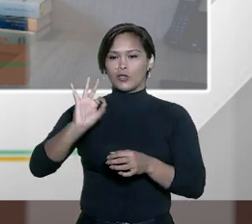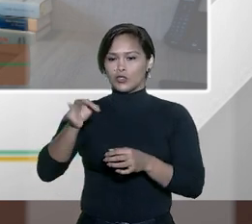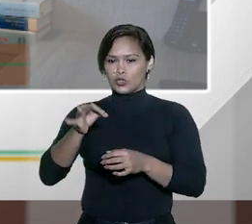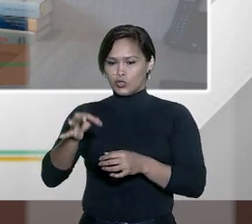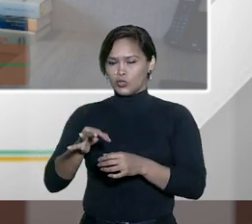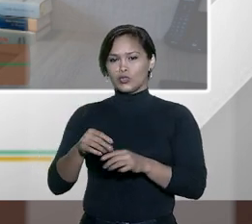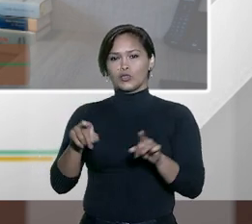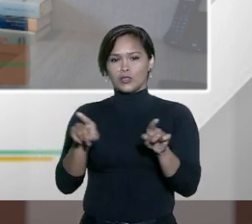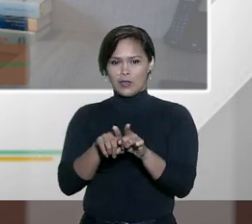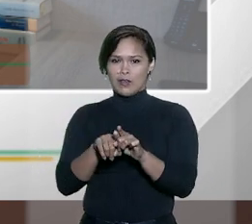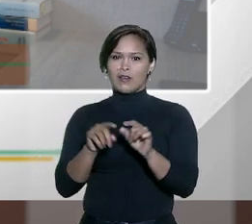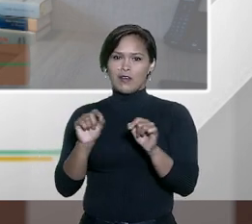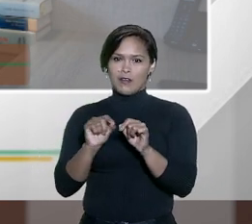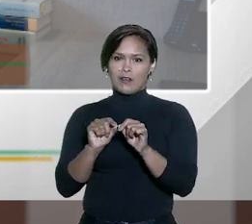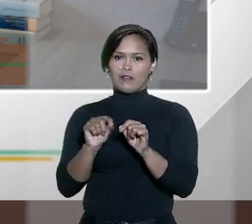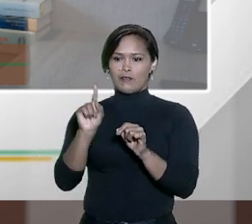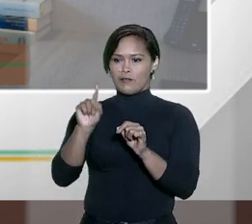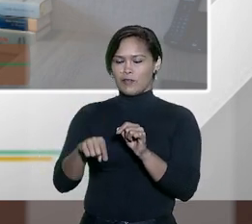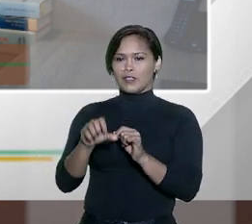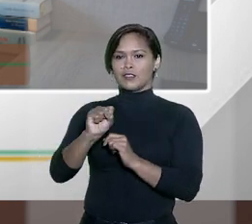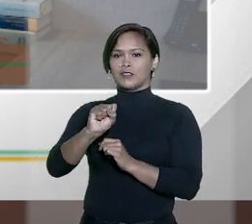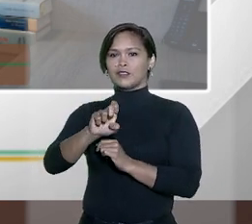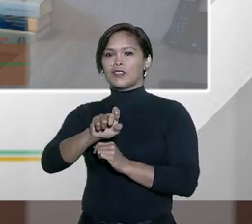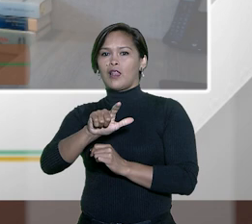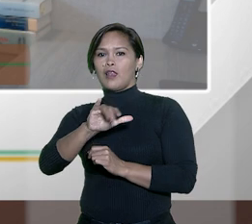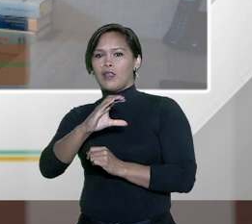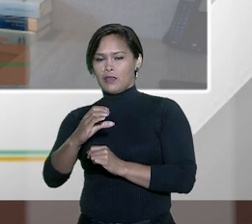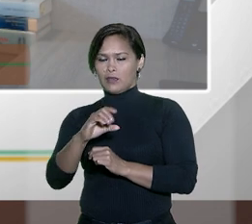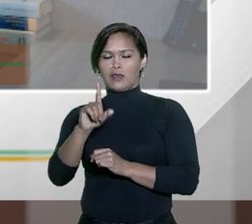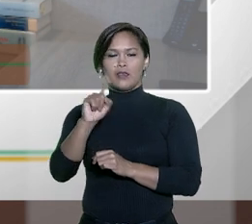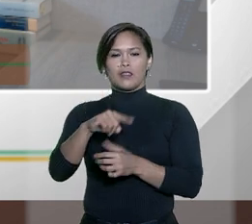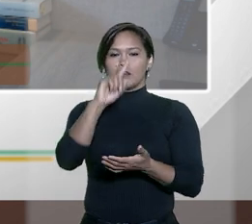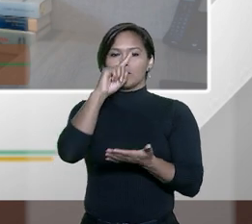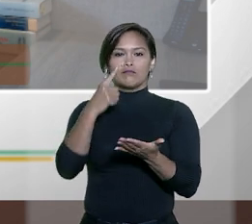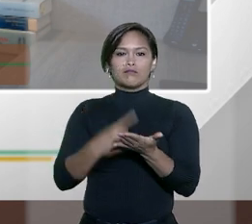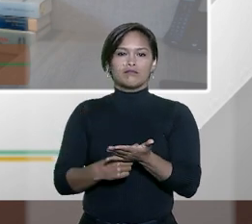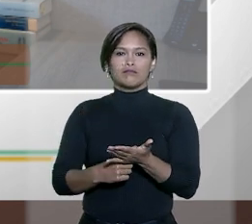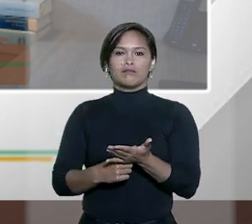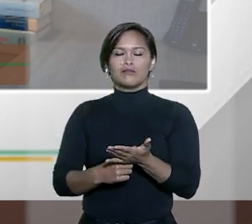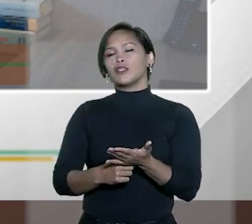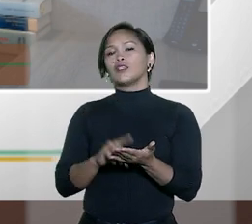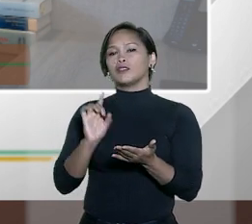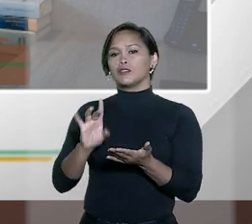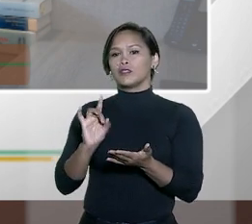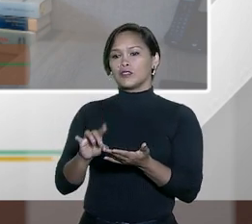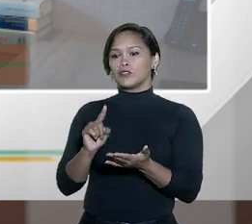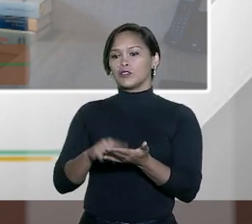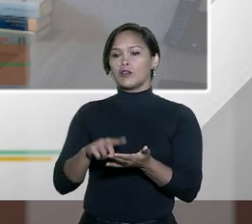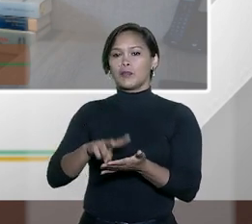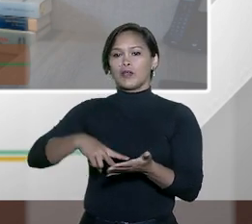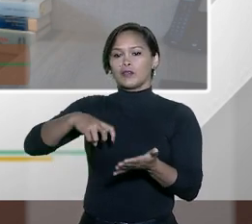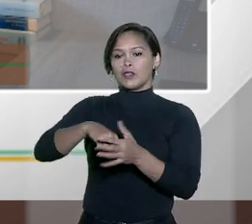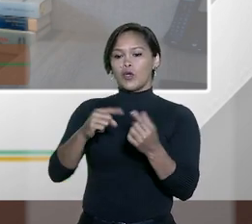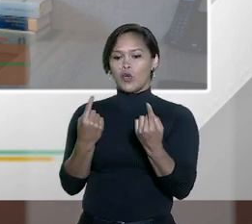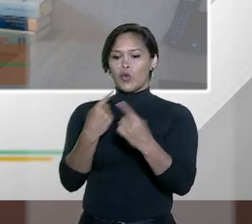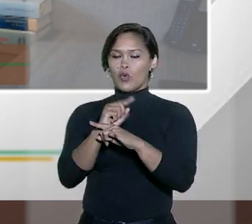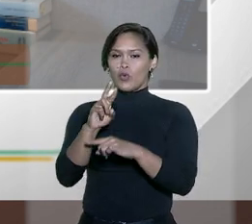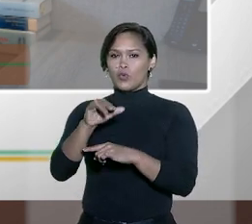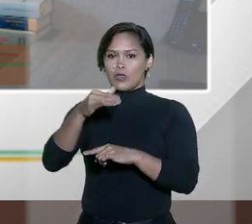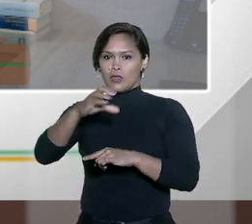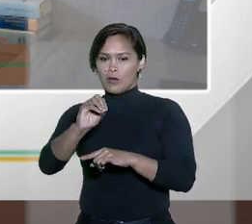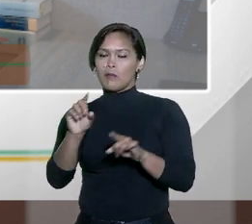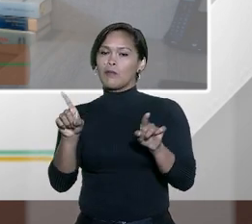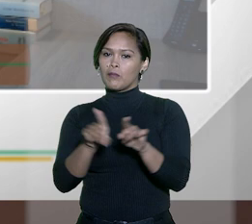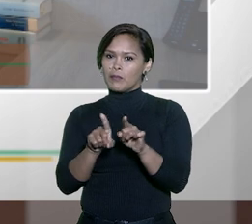juros eventuais, será taxa Selic, né? Isso não se aplica, não é só para condenações contra a União Federal,